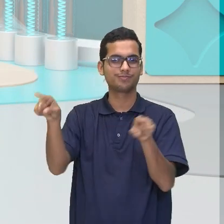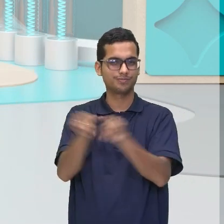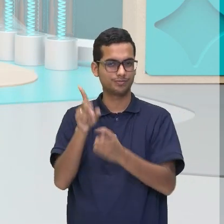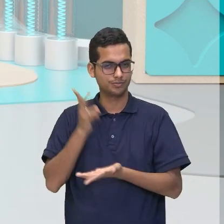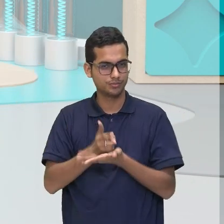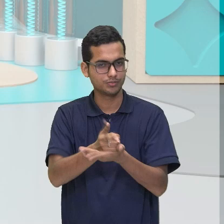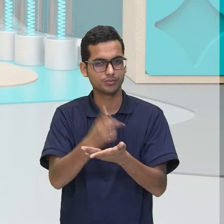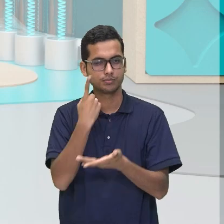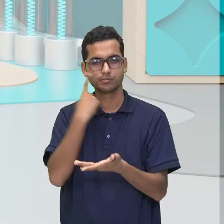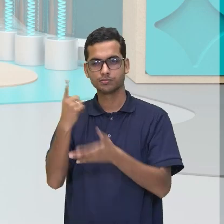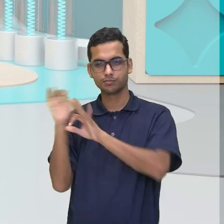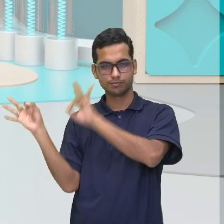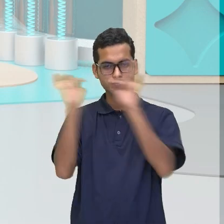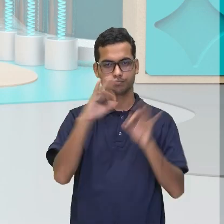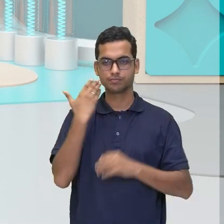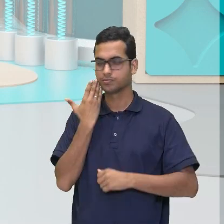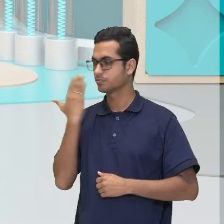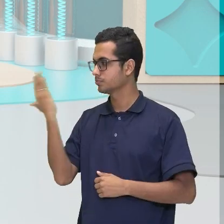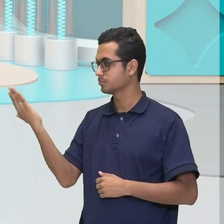do tango?